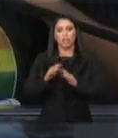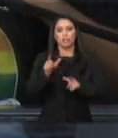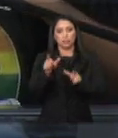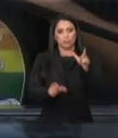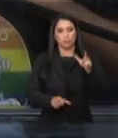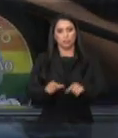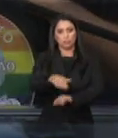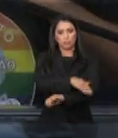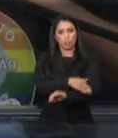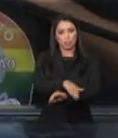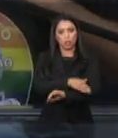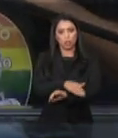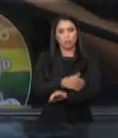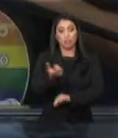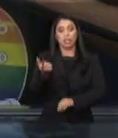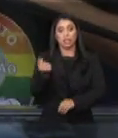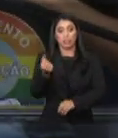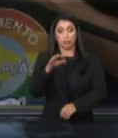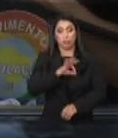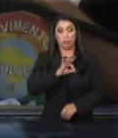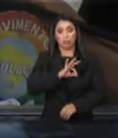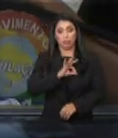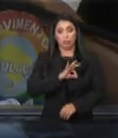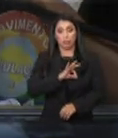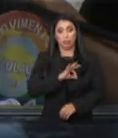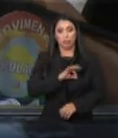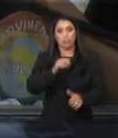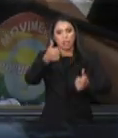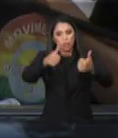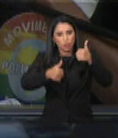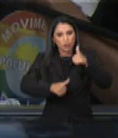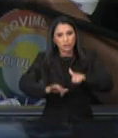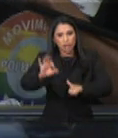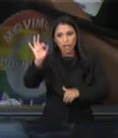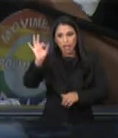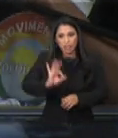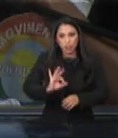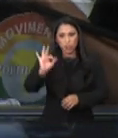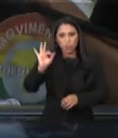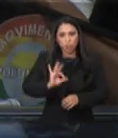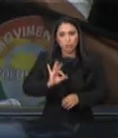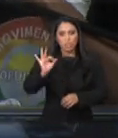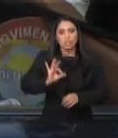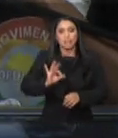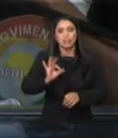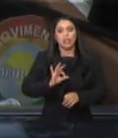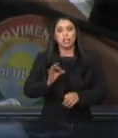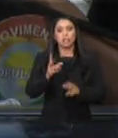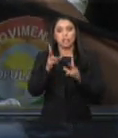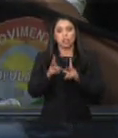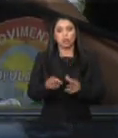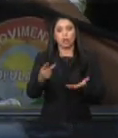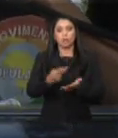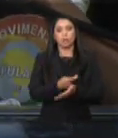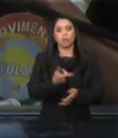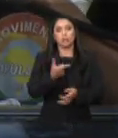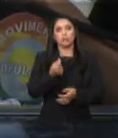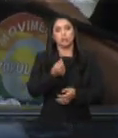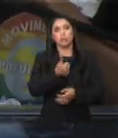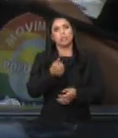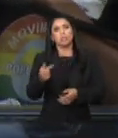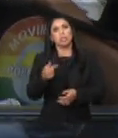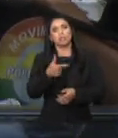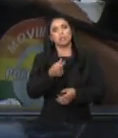rua trabalhe renda né e um censo demográfico como foi feito em 2008 2007/2008